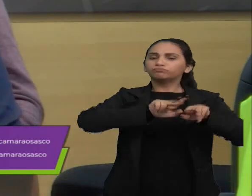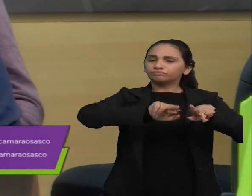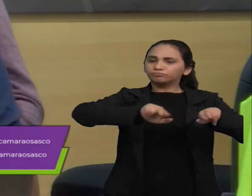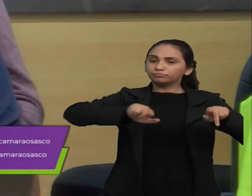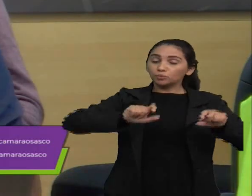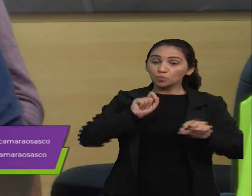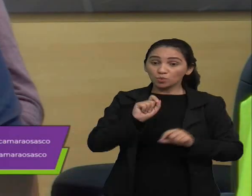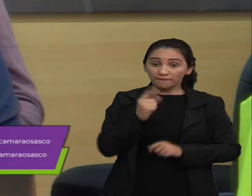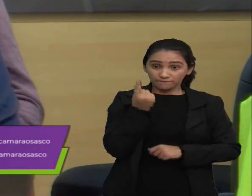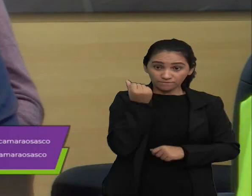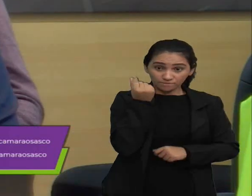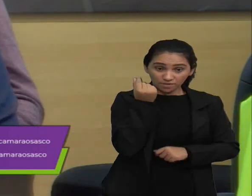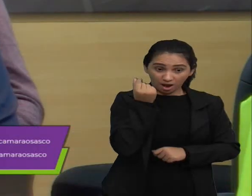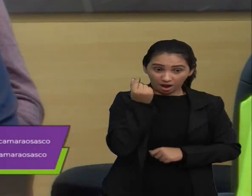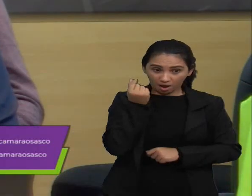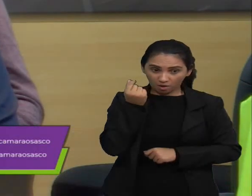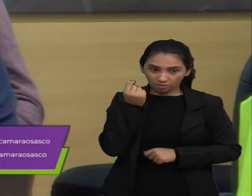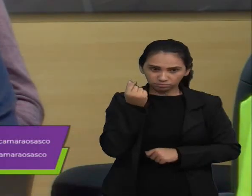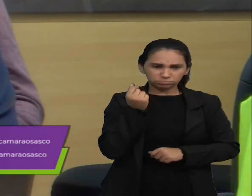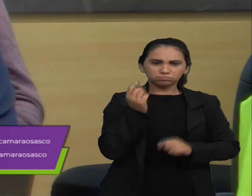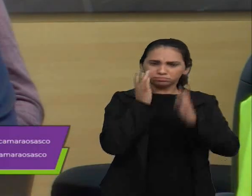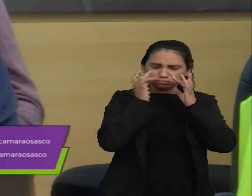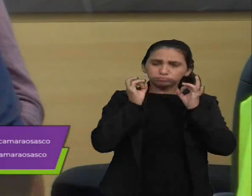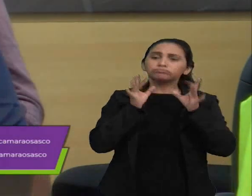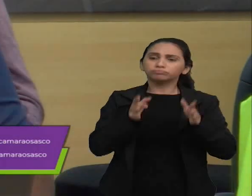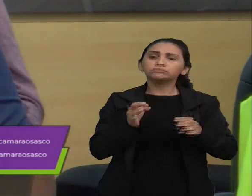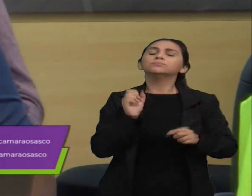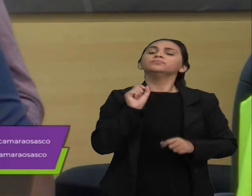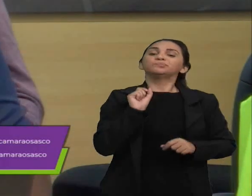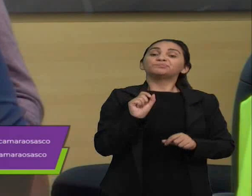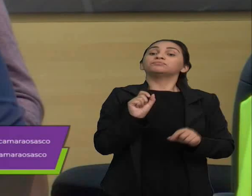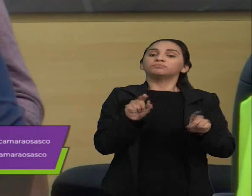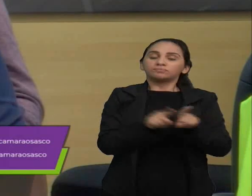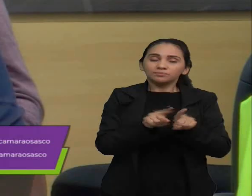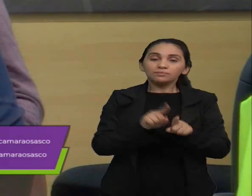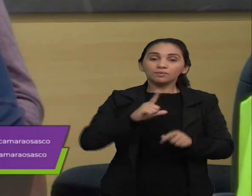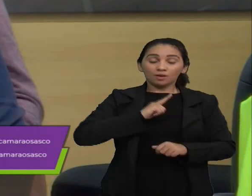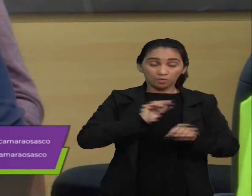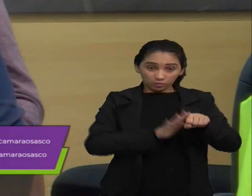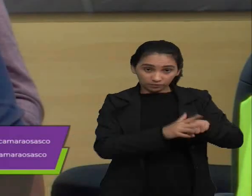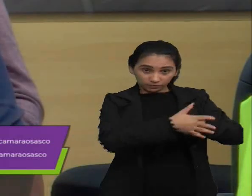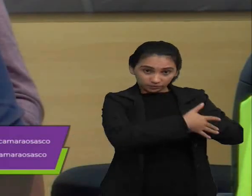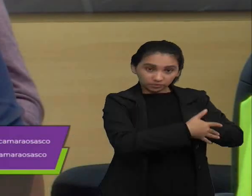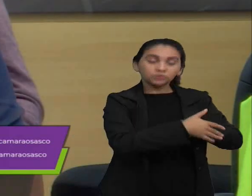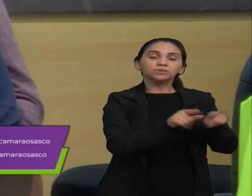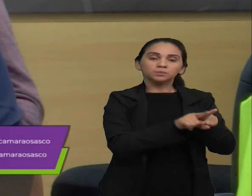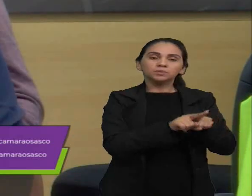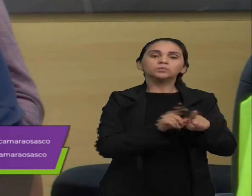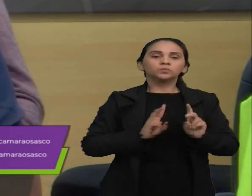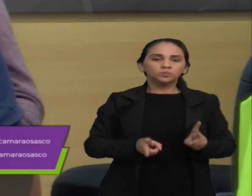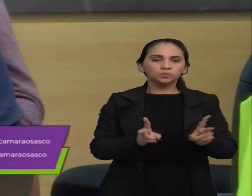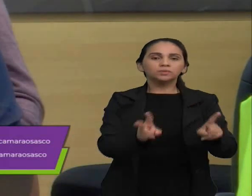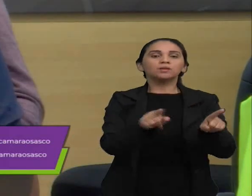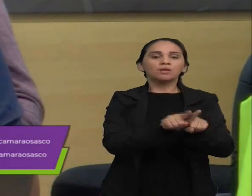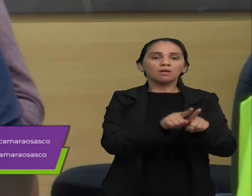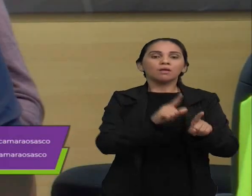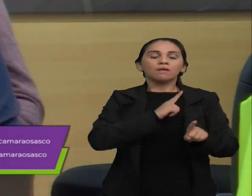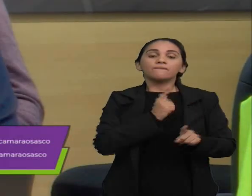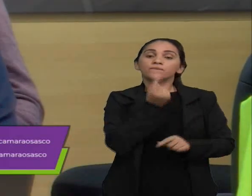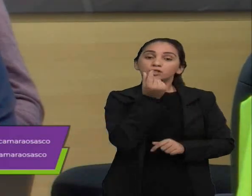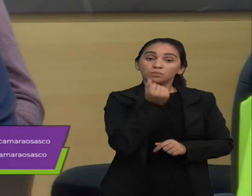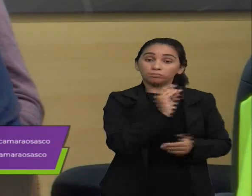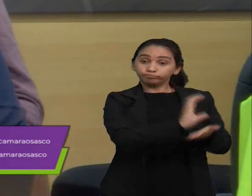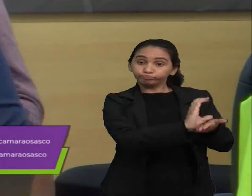social, a suspensão do corte de serviço durante a pandemia Covid-19, e os investimentos em